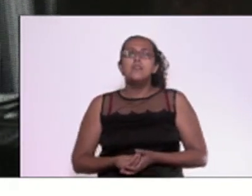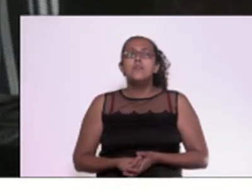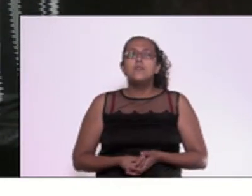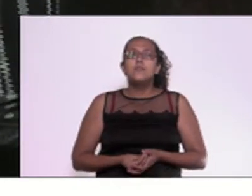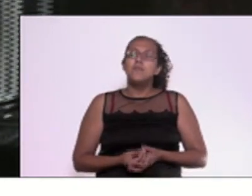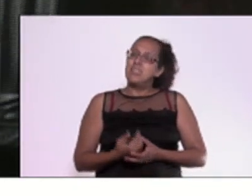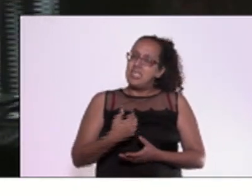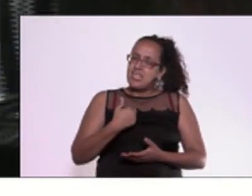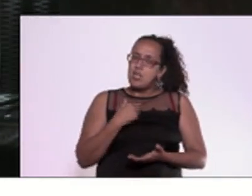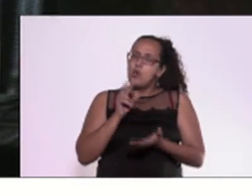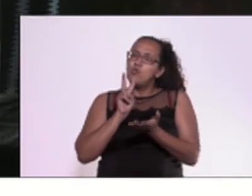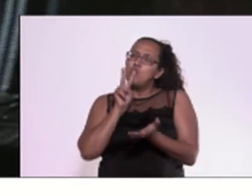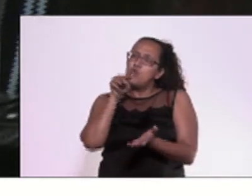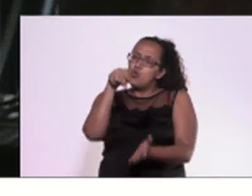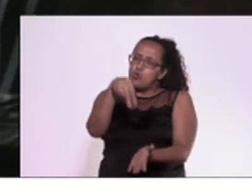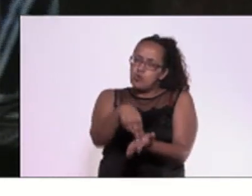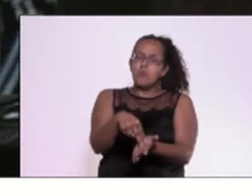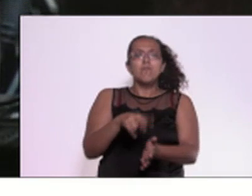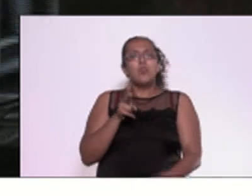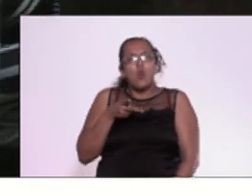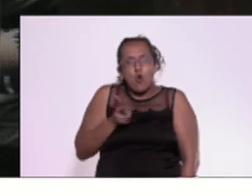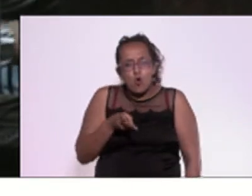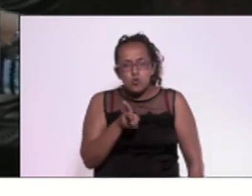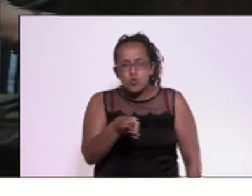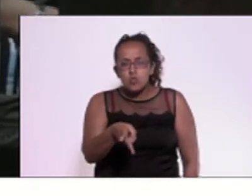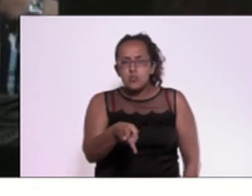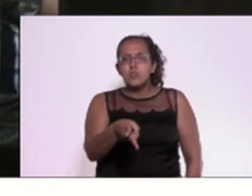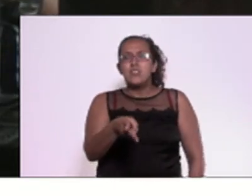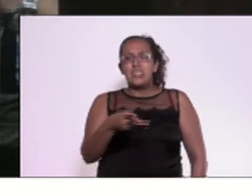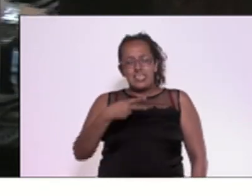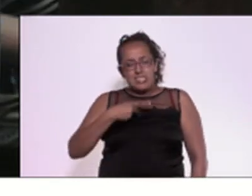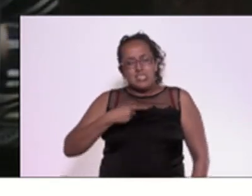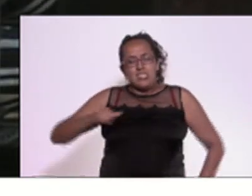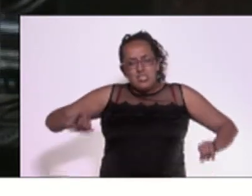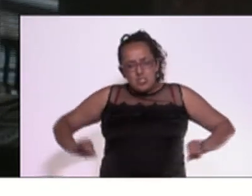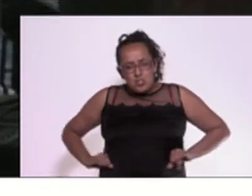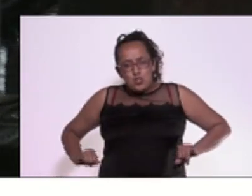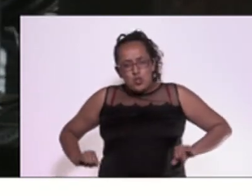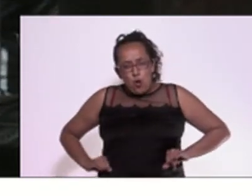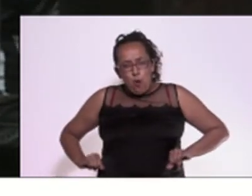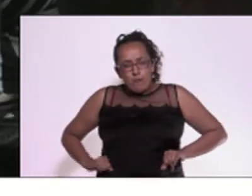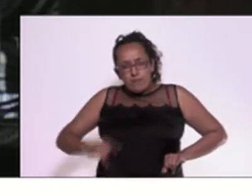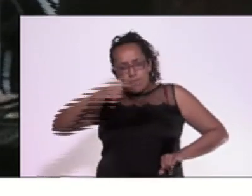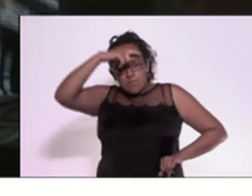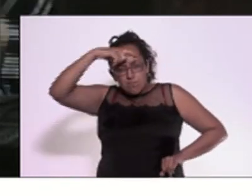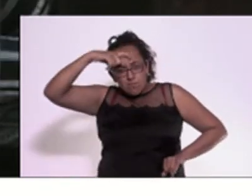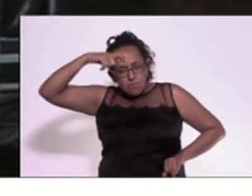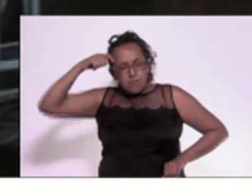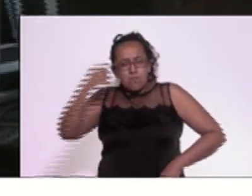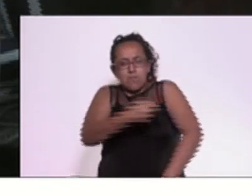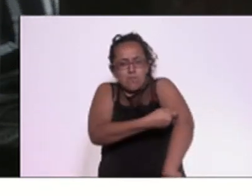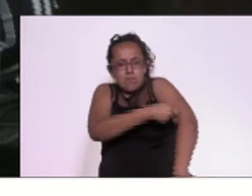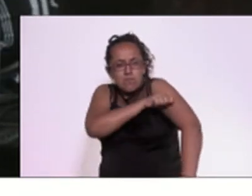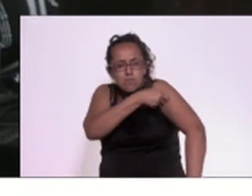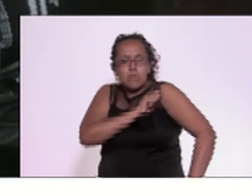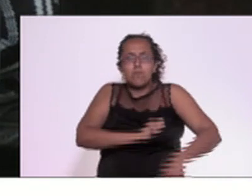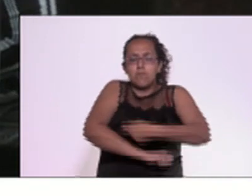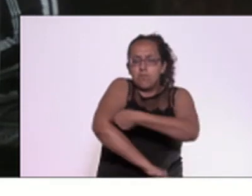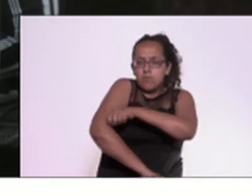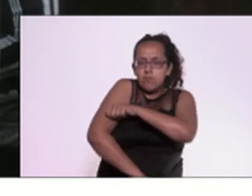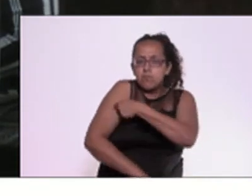a necessidade da cultura naquela região. O Ponto Cine é um exemplo. Uma palavra, a grande estrela